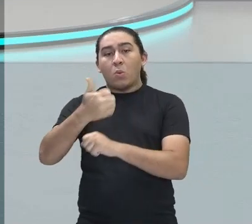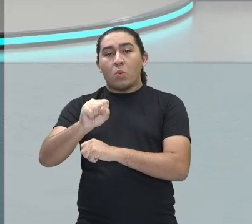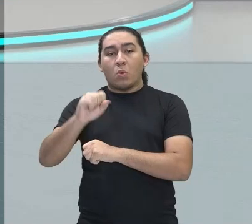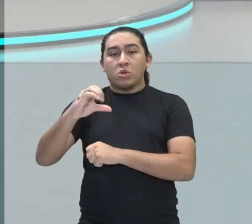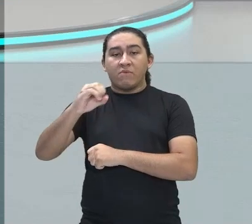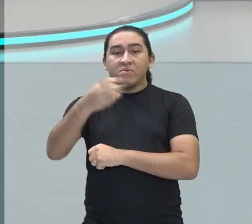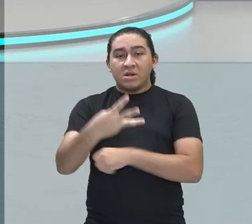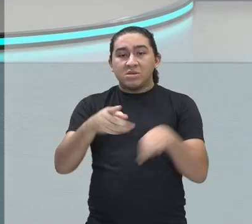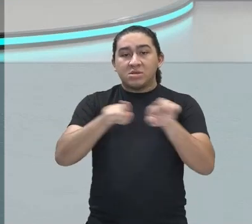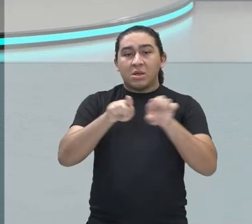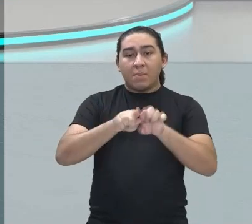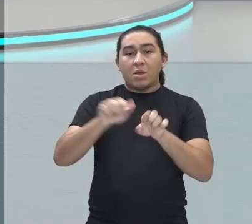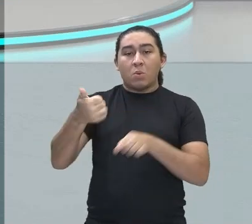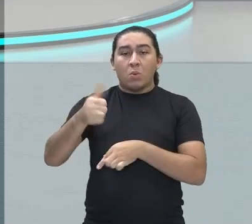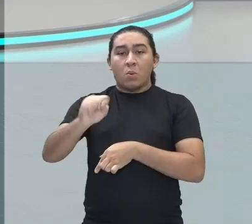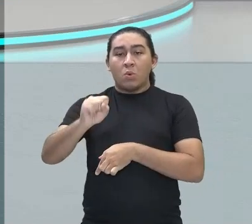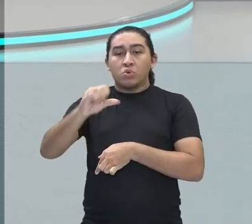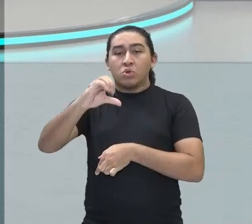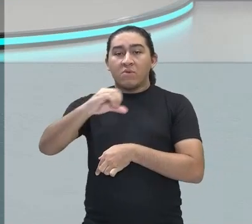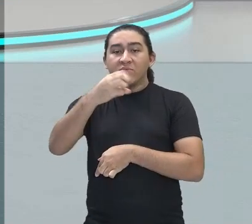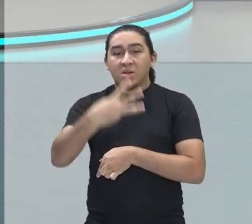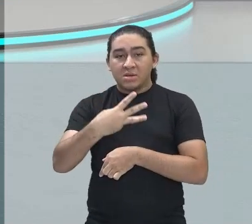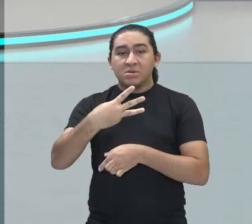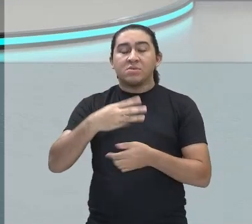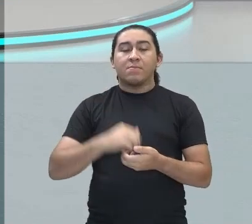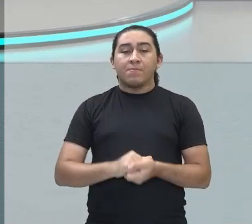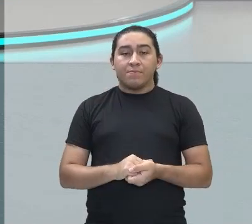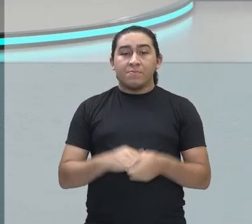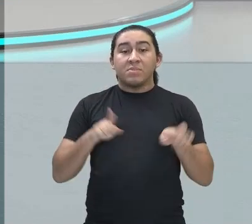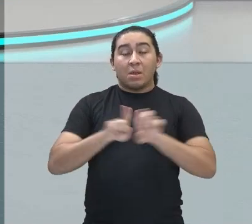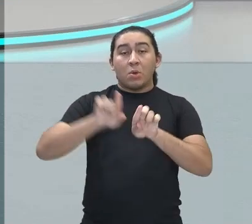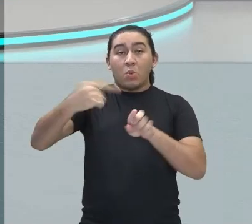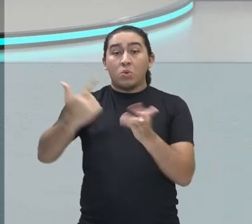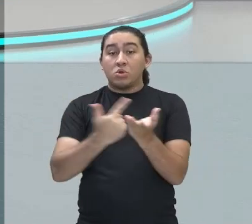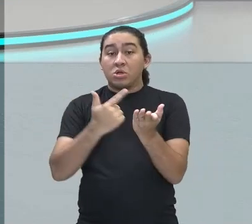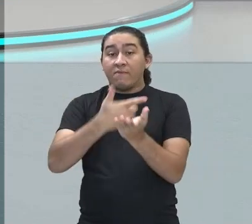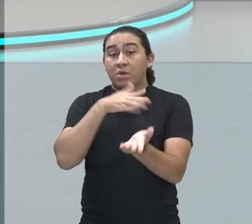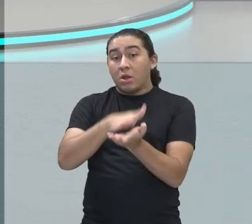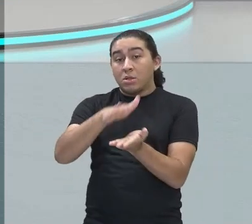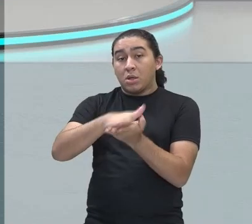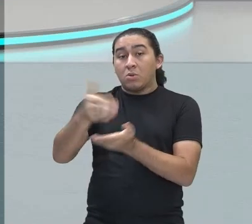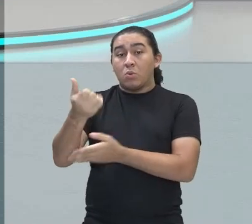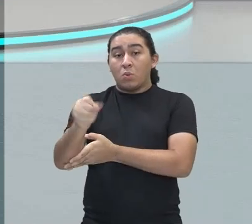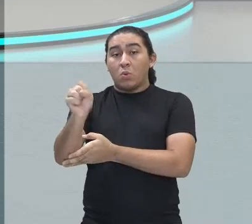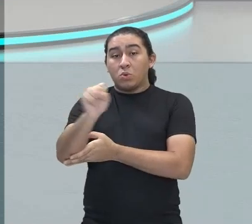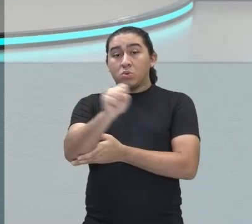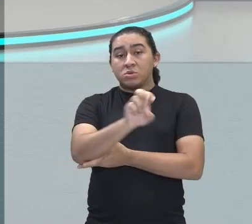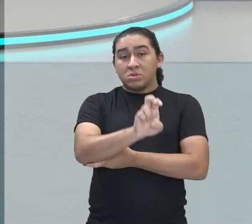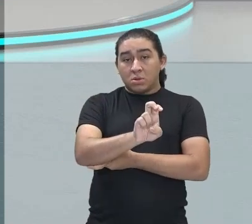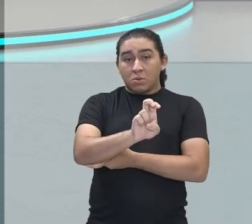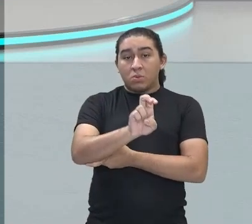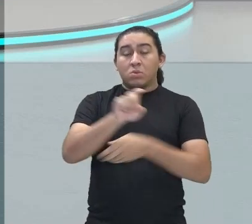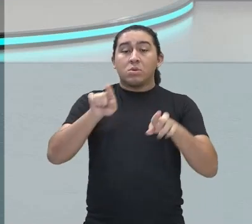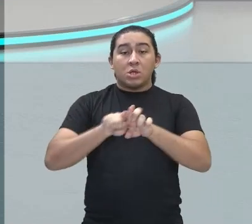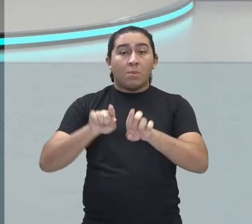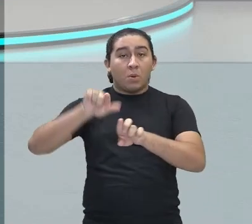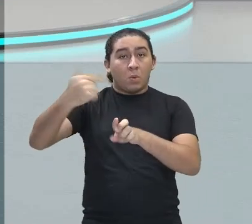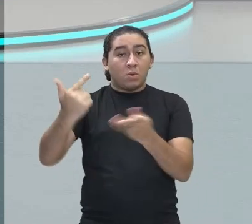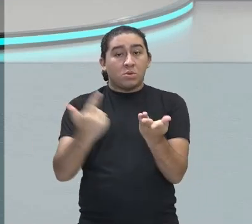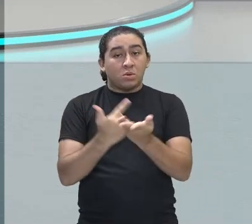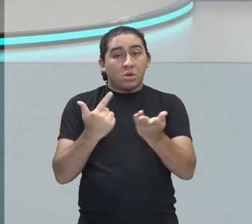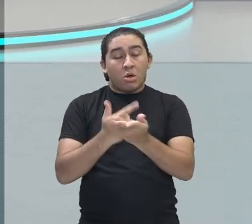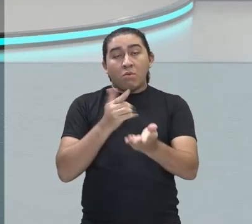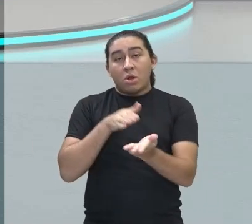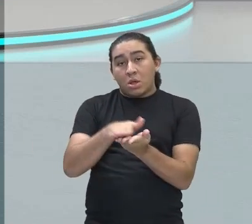e Broquéis, 1893. Tropos e Fantasias, de